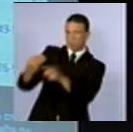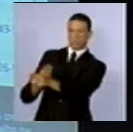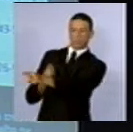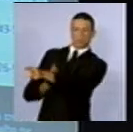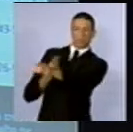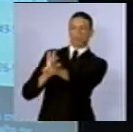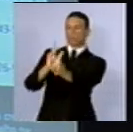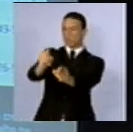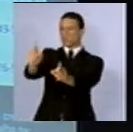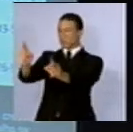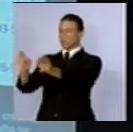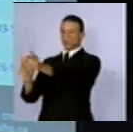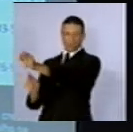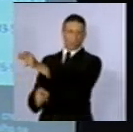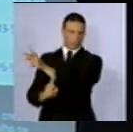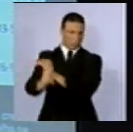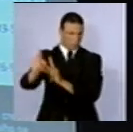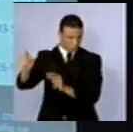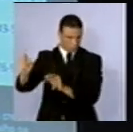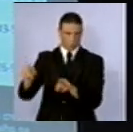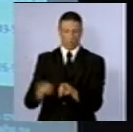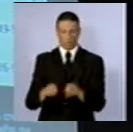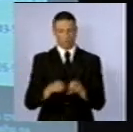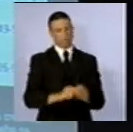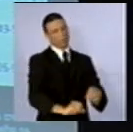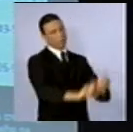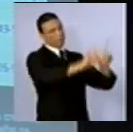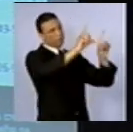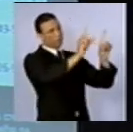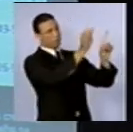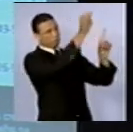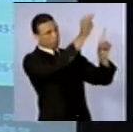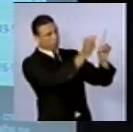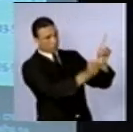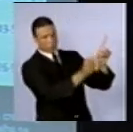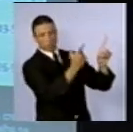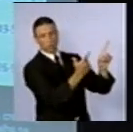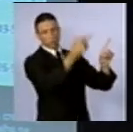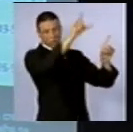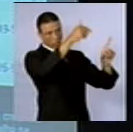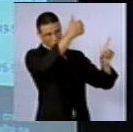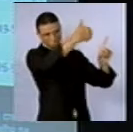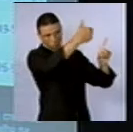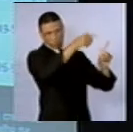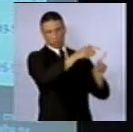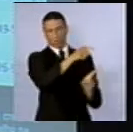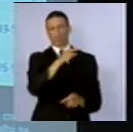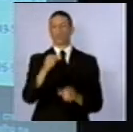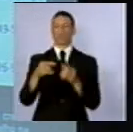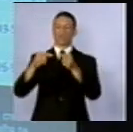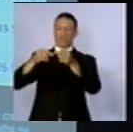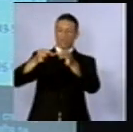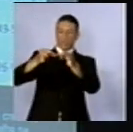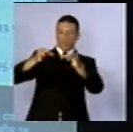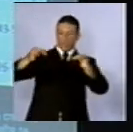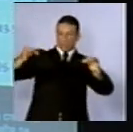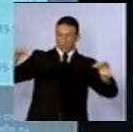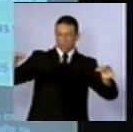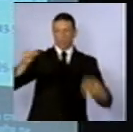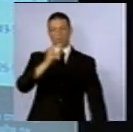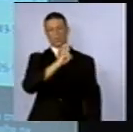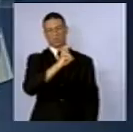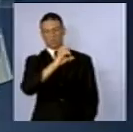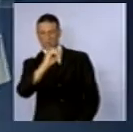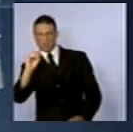residindo depois nós temos um outro extrato ah na distância entre 200 e 599 M